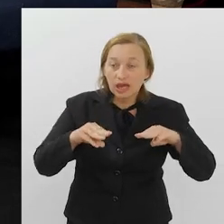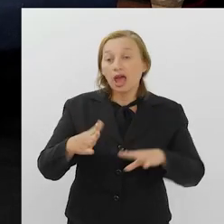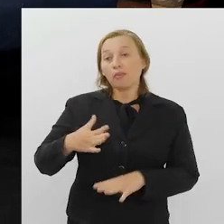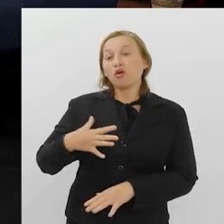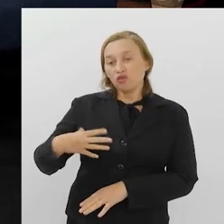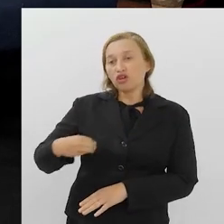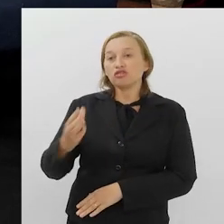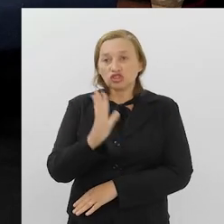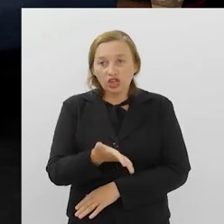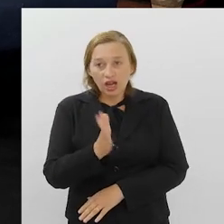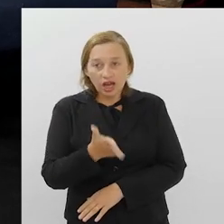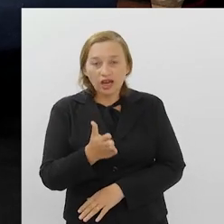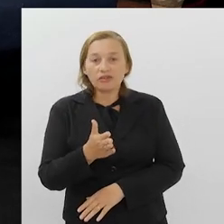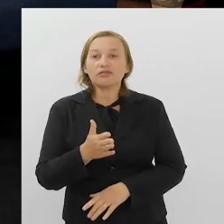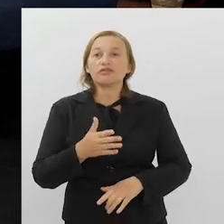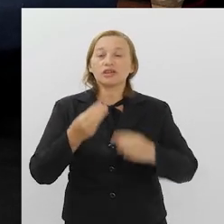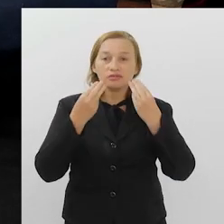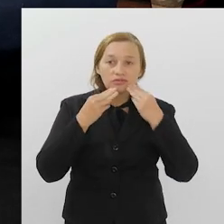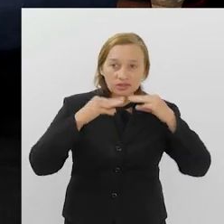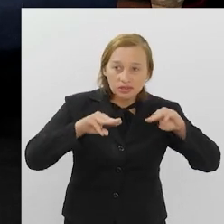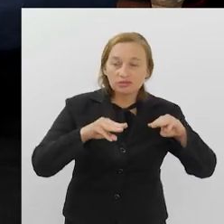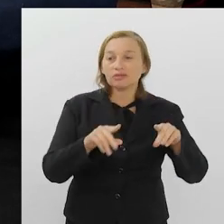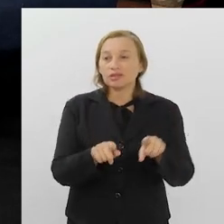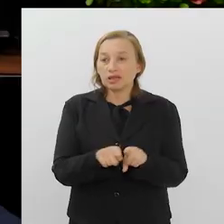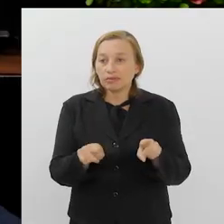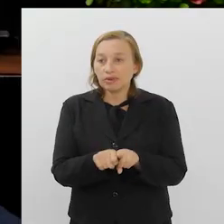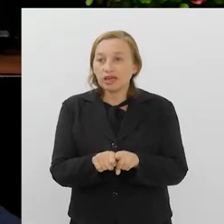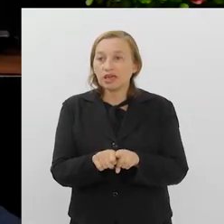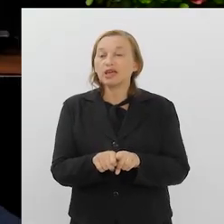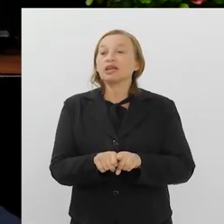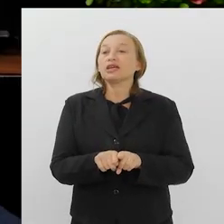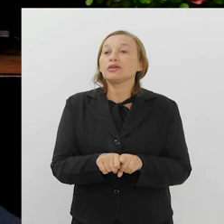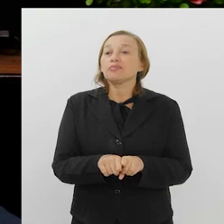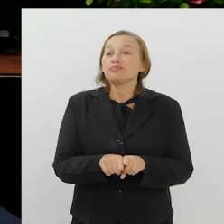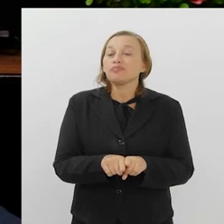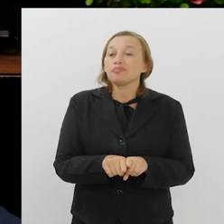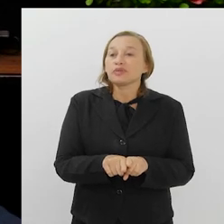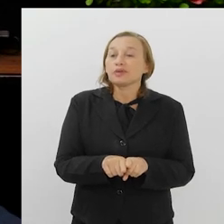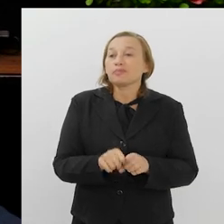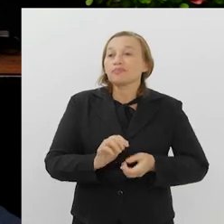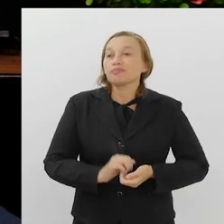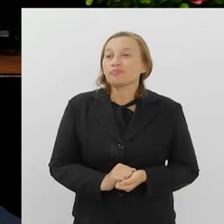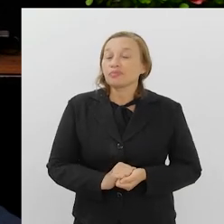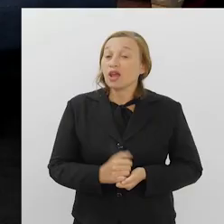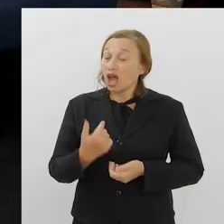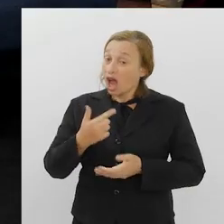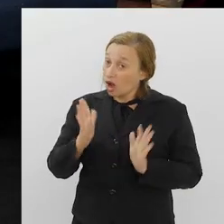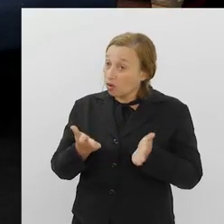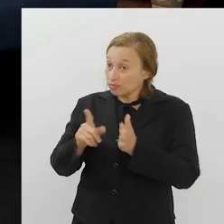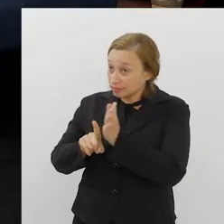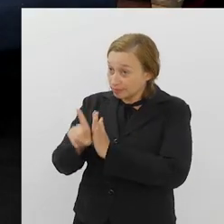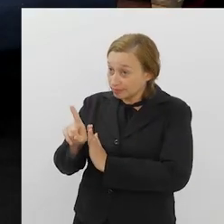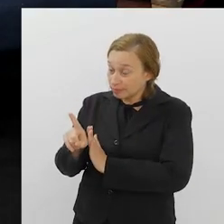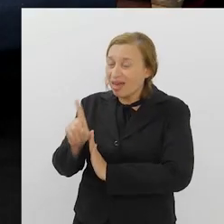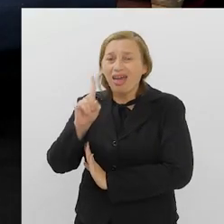fez uma missão também hoje nós e eh custamos a missão dele então preciso te fazer uma pergunta por favor é